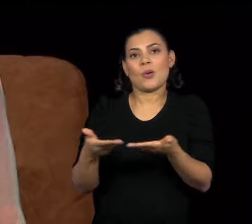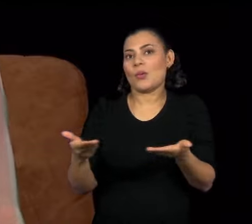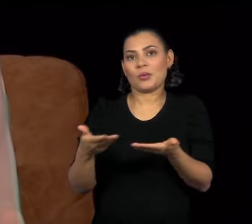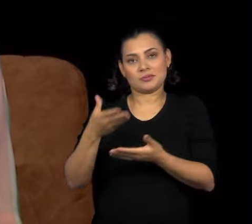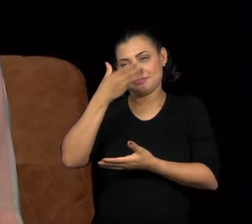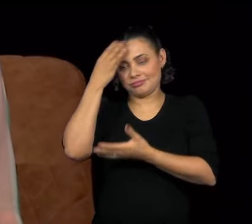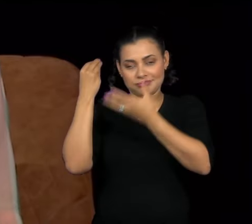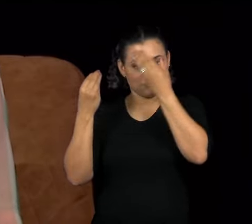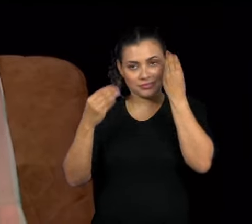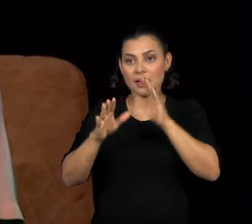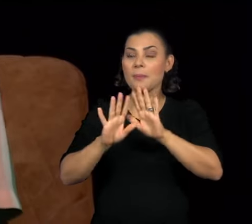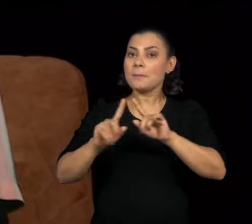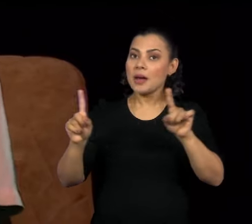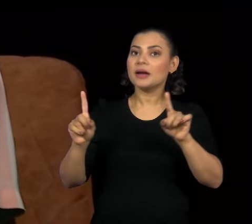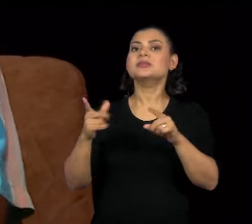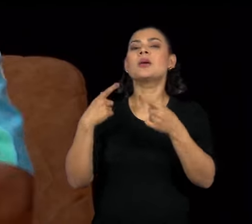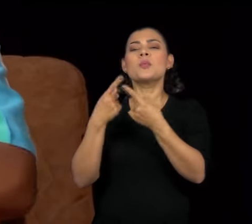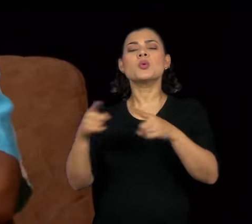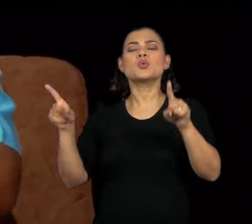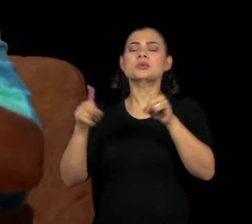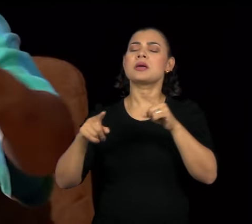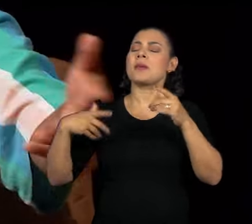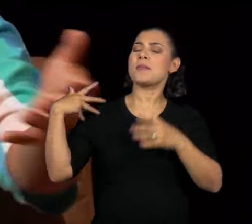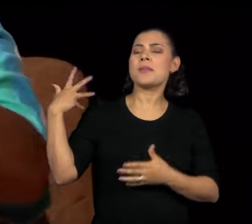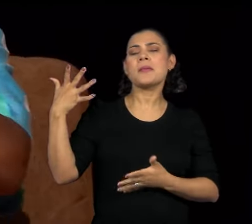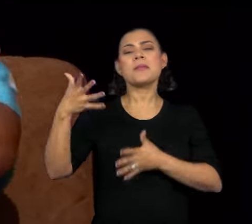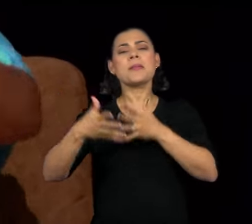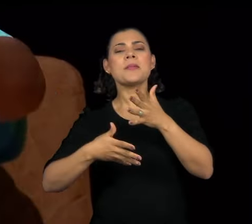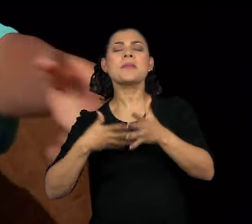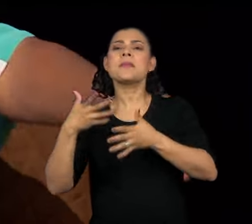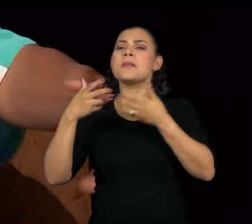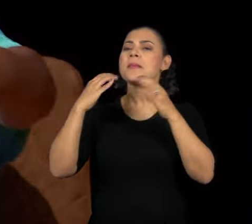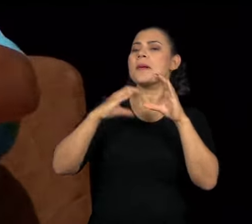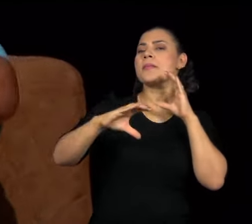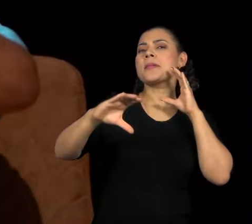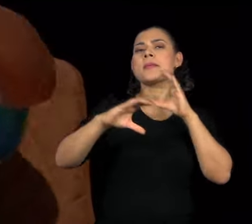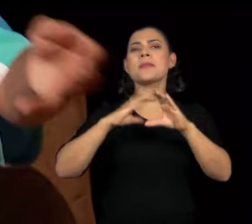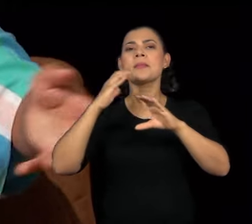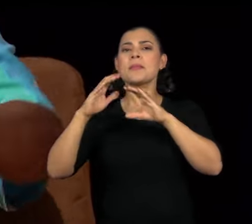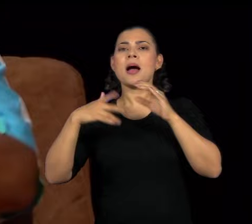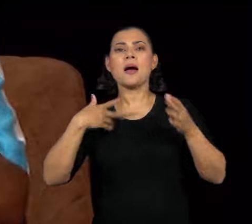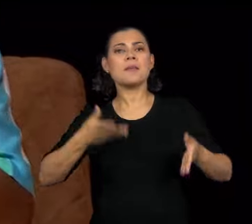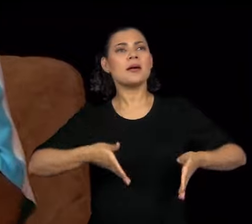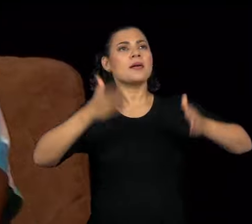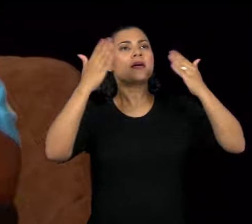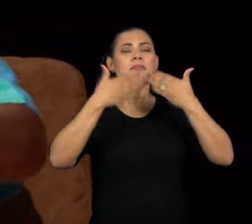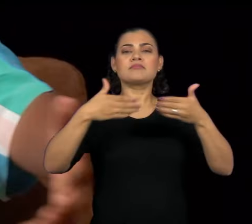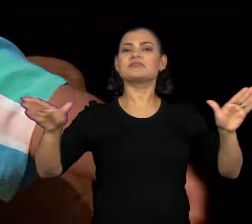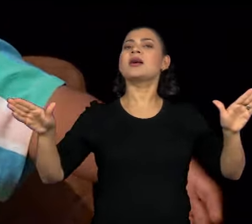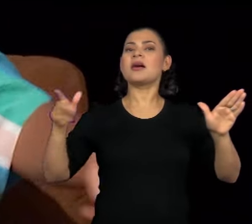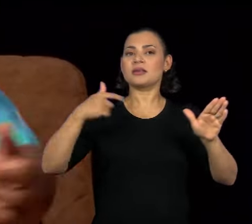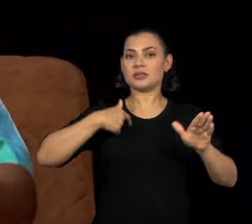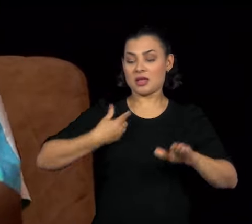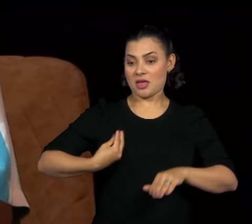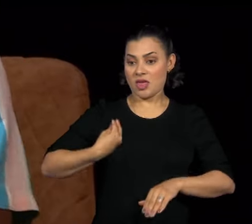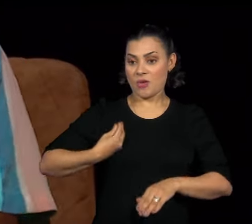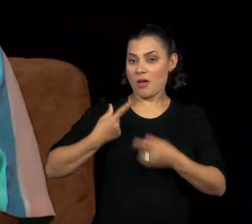tudo. Aí cantei a música todinha. Eu que não me sento, estou no apartamento com a boca escancarada, cheia de dentes, esperando a